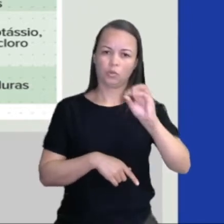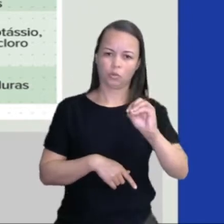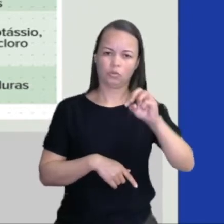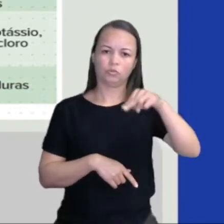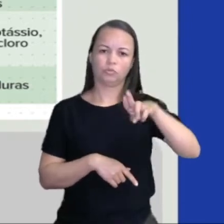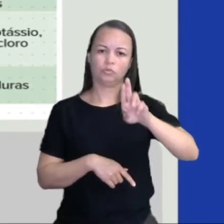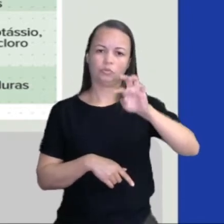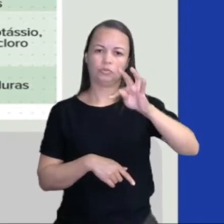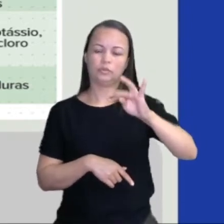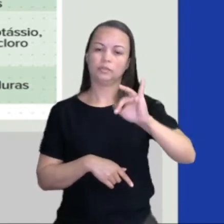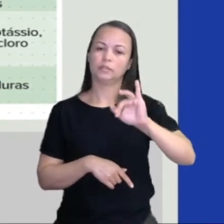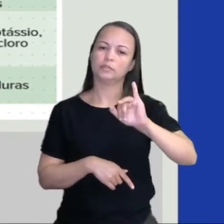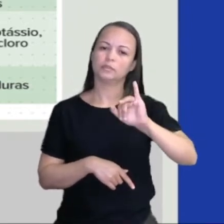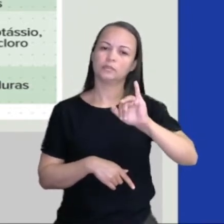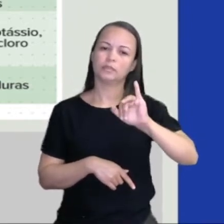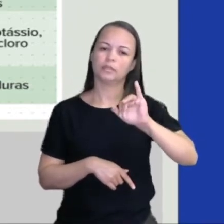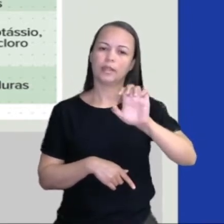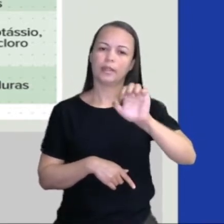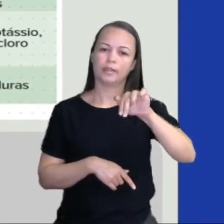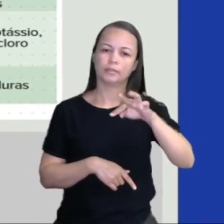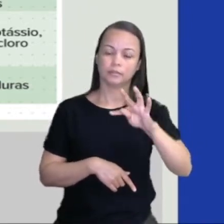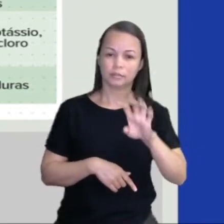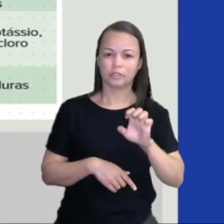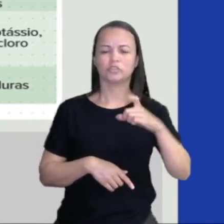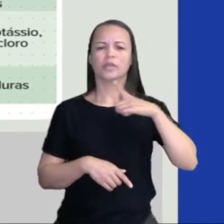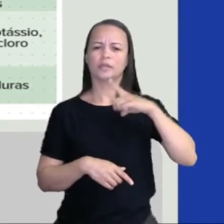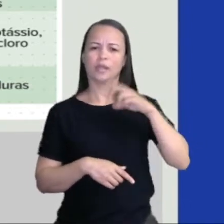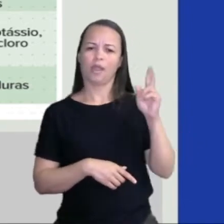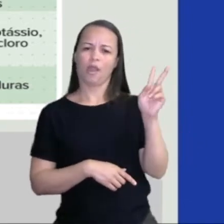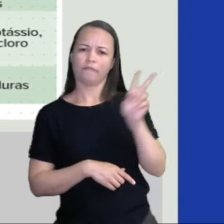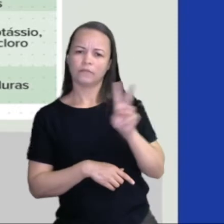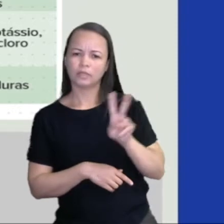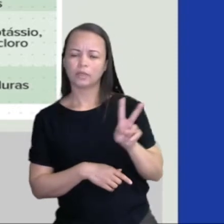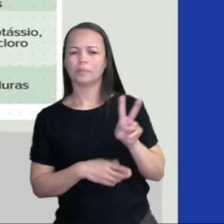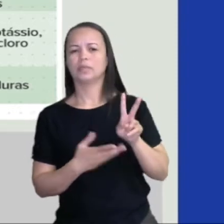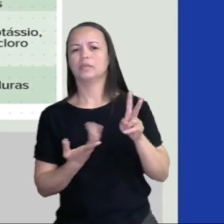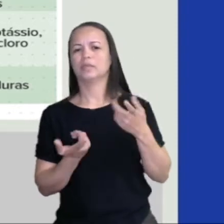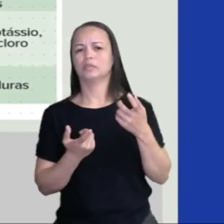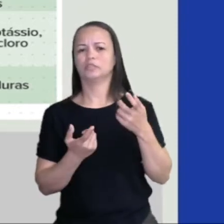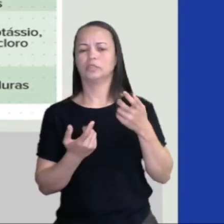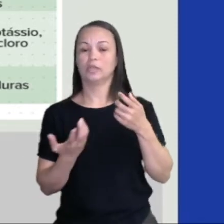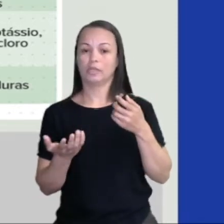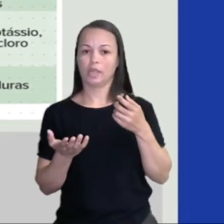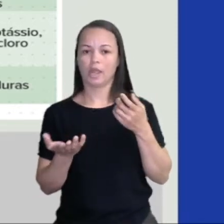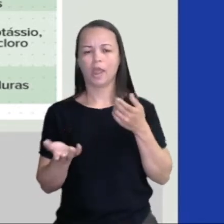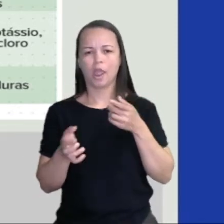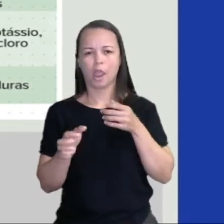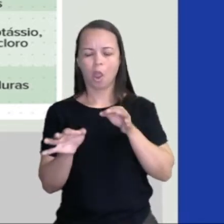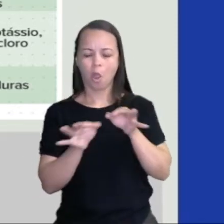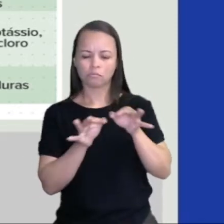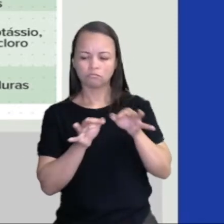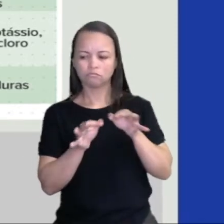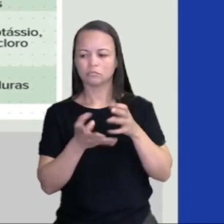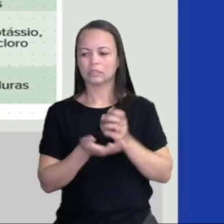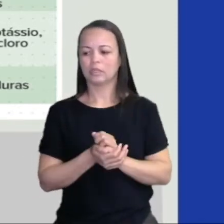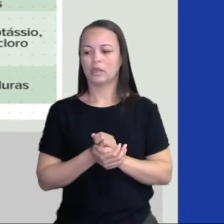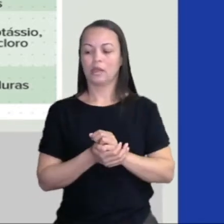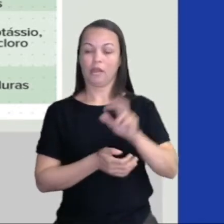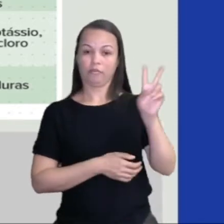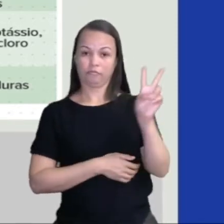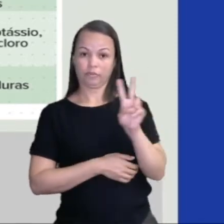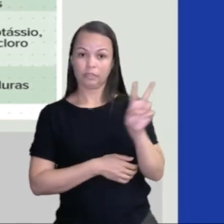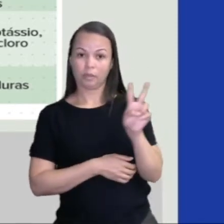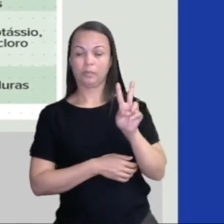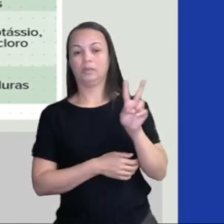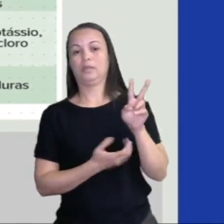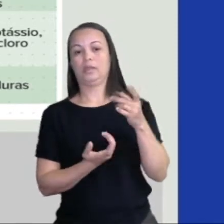falar, porque são importantíssimas. No caso, a gente tem as vitaminas, que tem aí os nutrientes reguladores. Aí as vitaminas, com certeza, têm uma